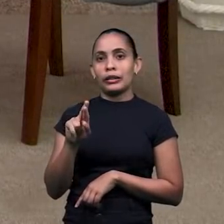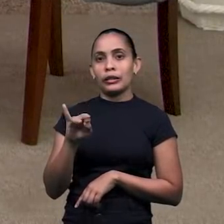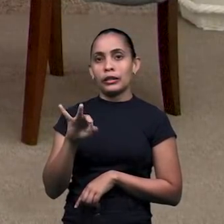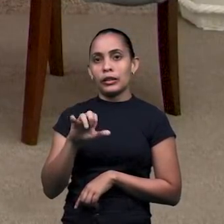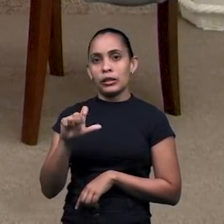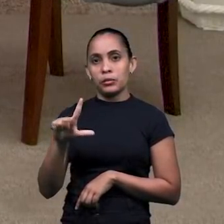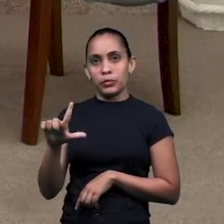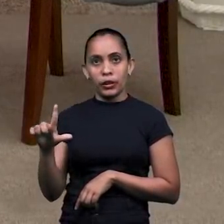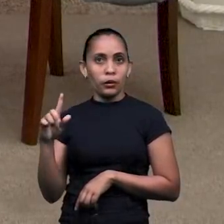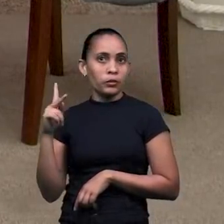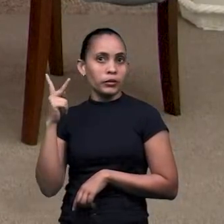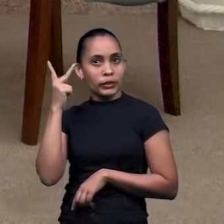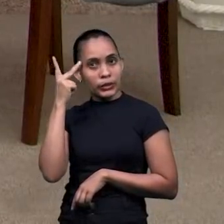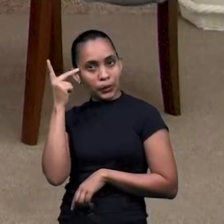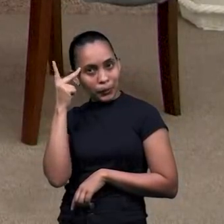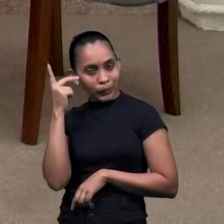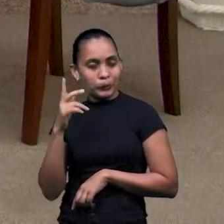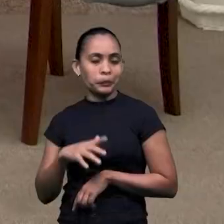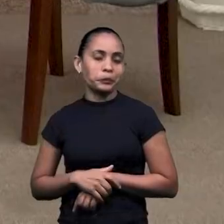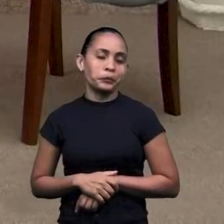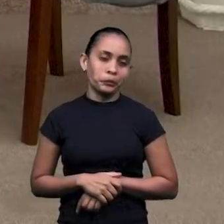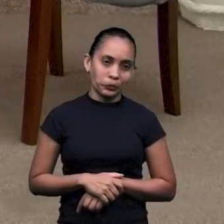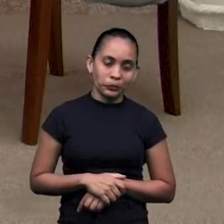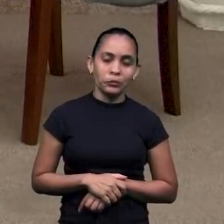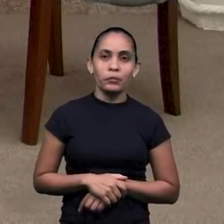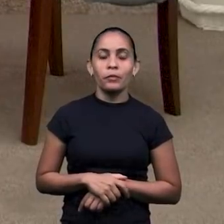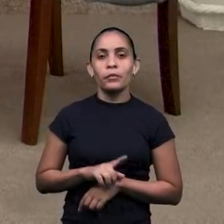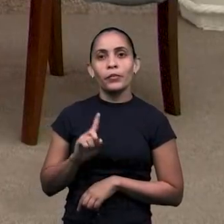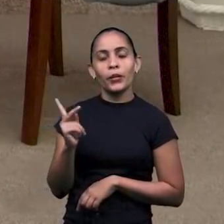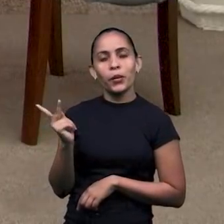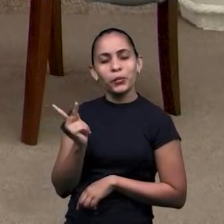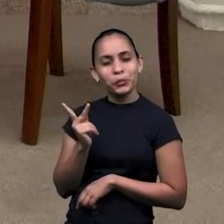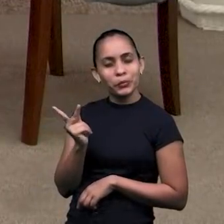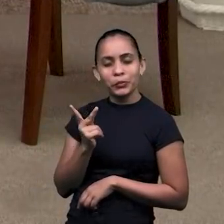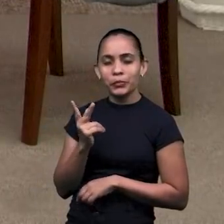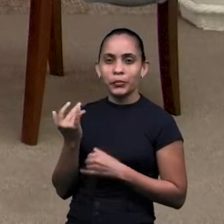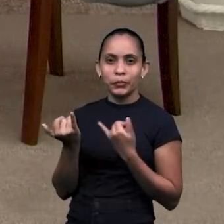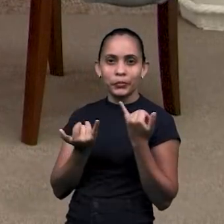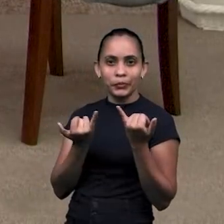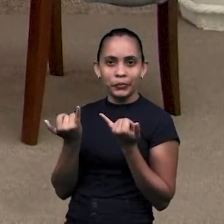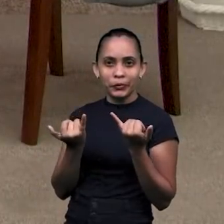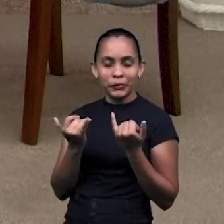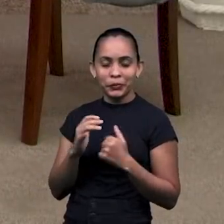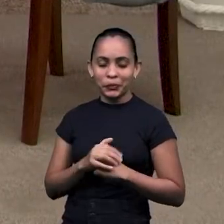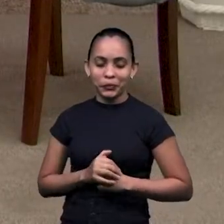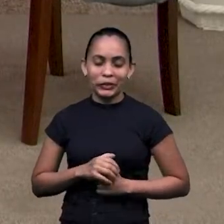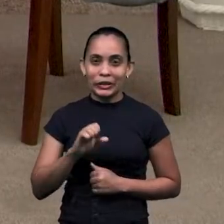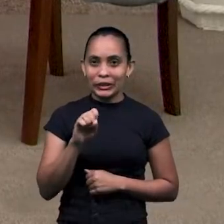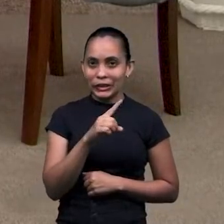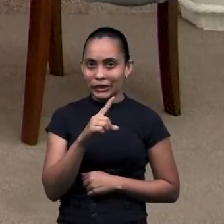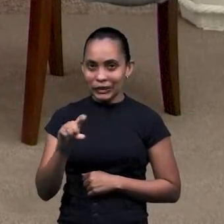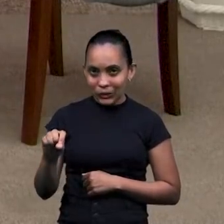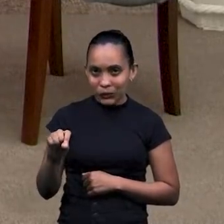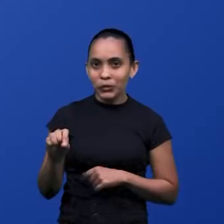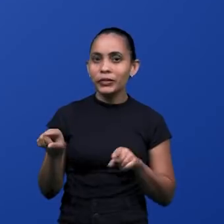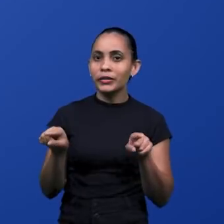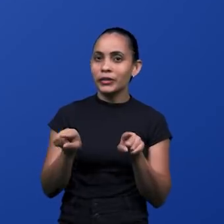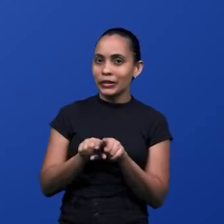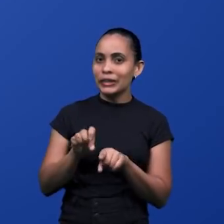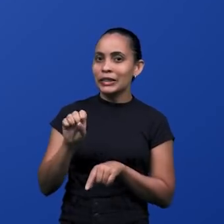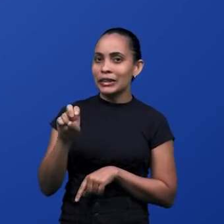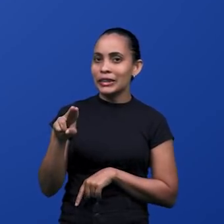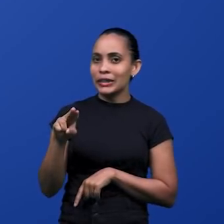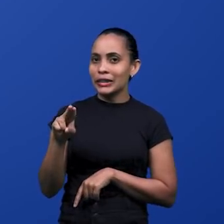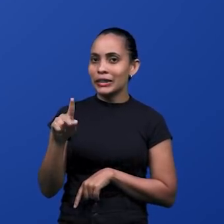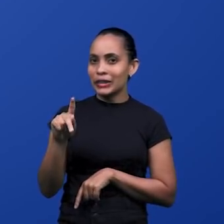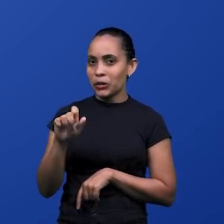Paulo. Santos, São Paulo. Não é uma coincidência, Gabriel Santos, da cidade de Santos, São Paulo. Vamos assistir com toda atenção. A paz do